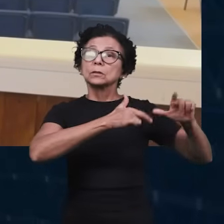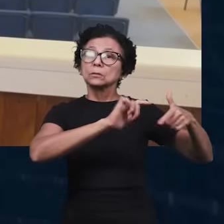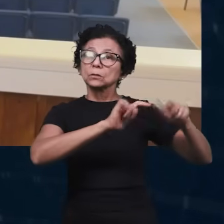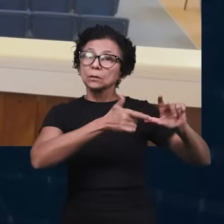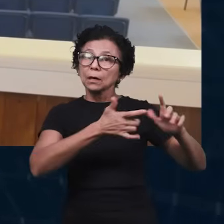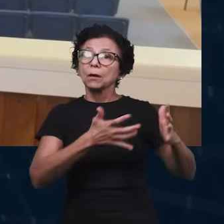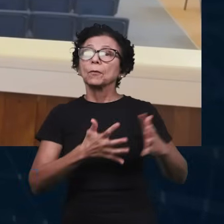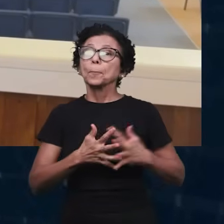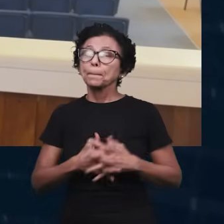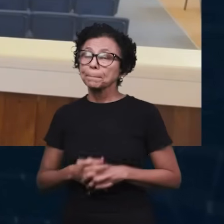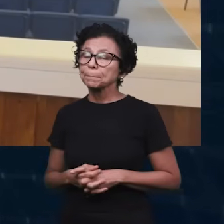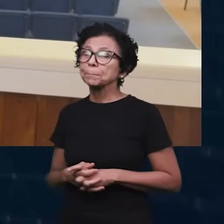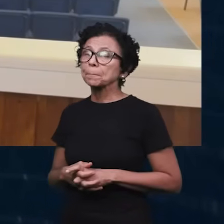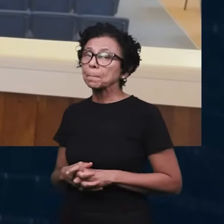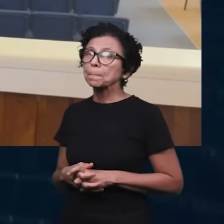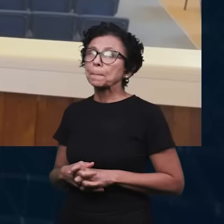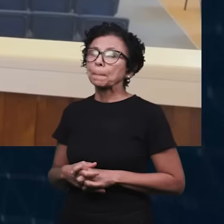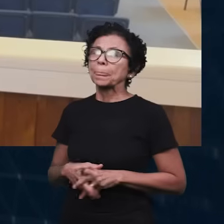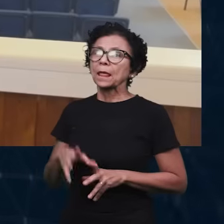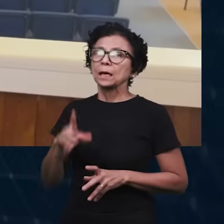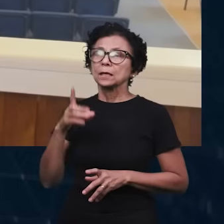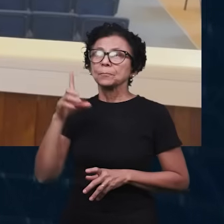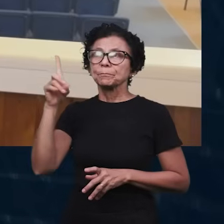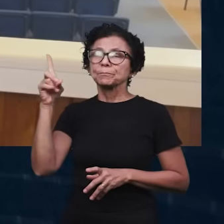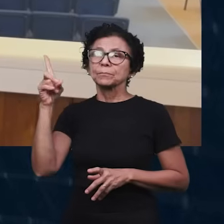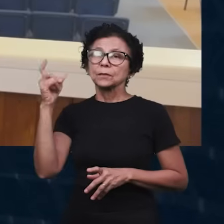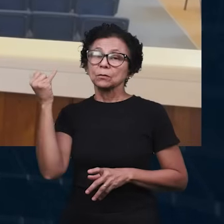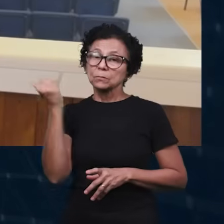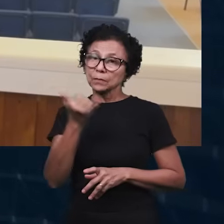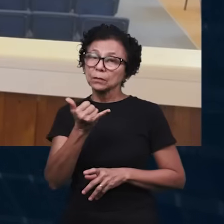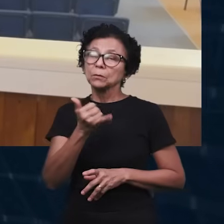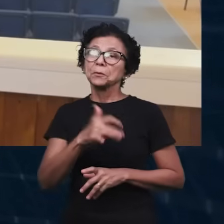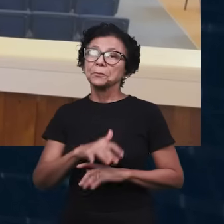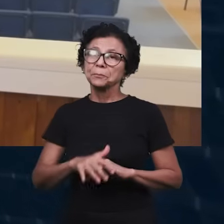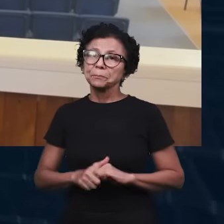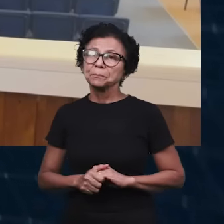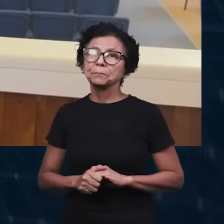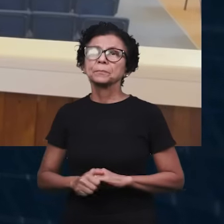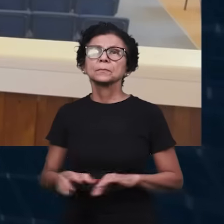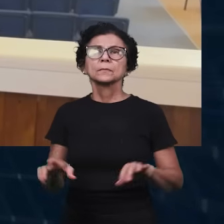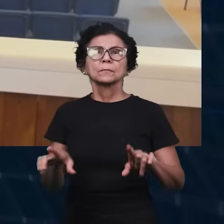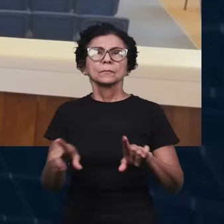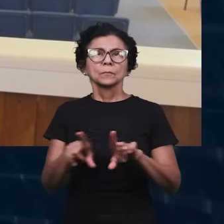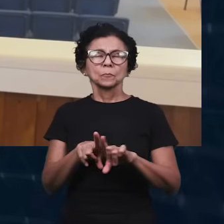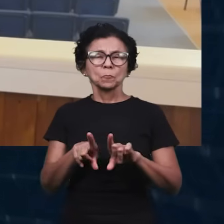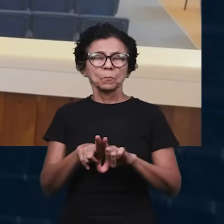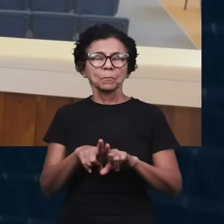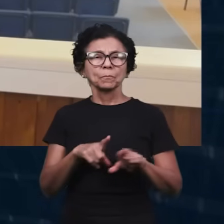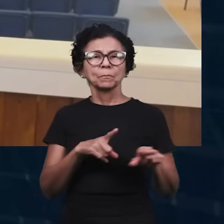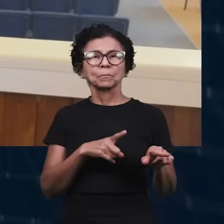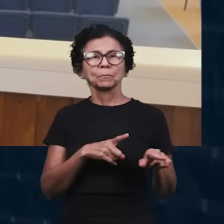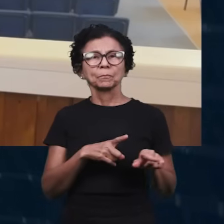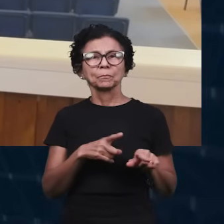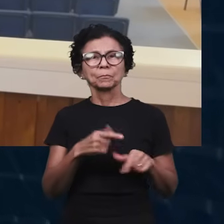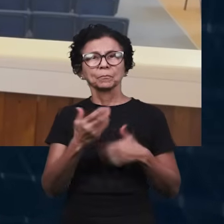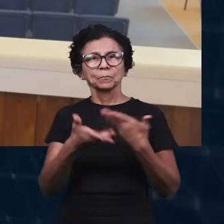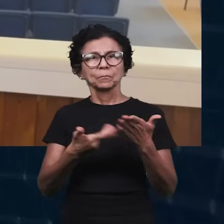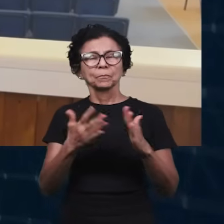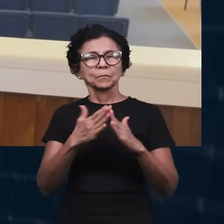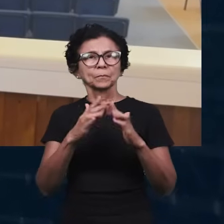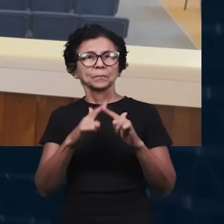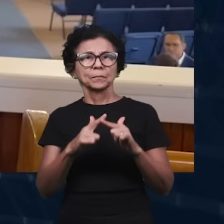Deus tocou na vida dele. Então nós temos visto também várias orações ser respondidas e a igreja foi bem assistida aqui nesse